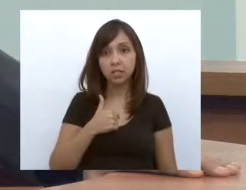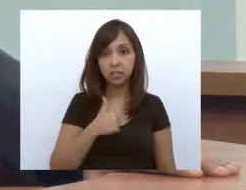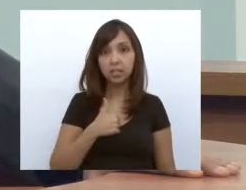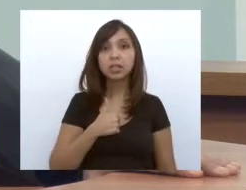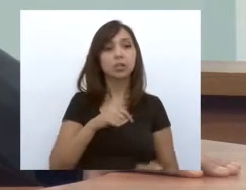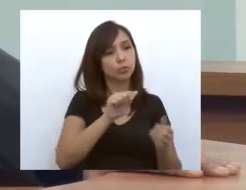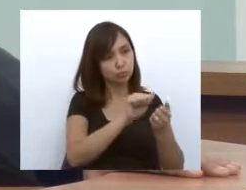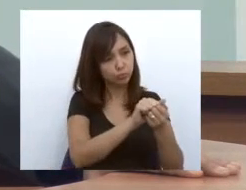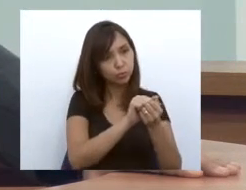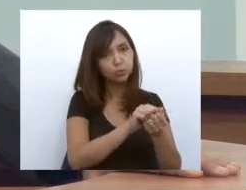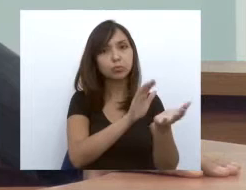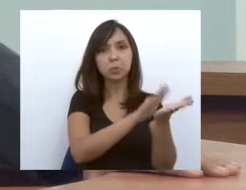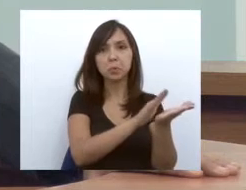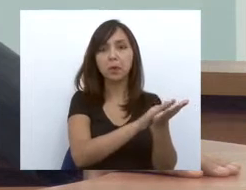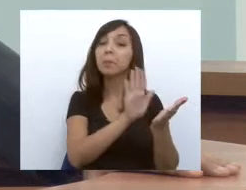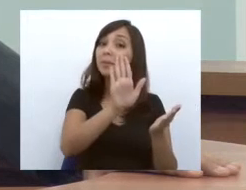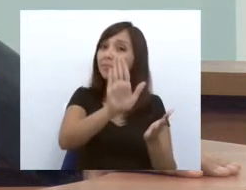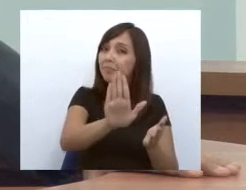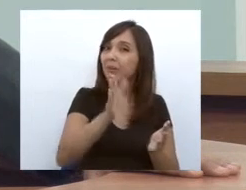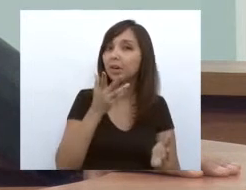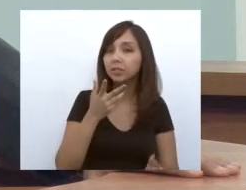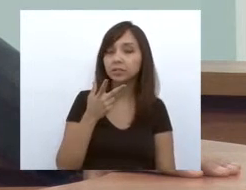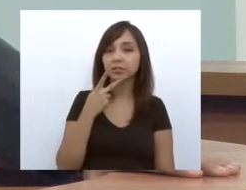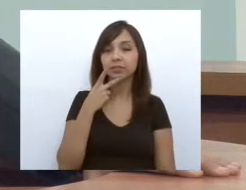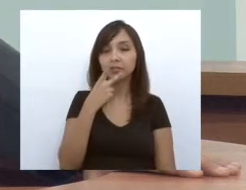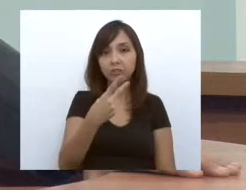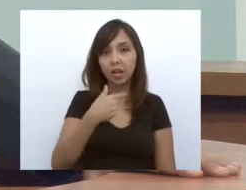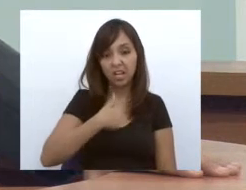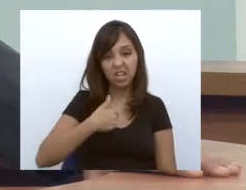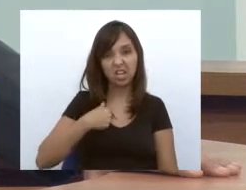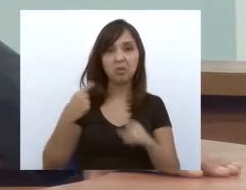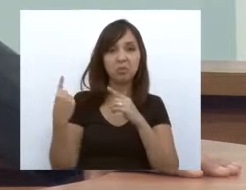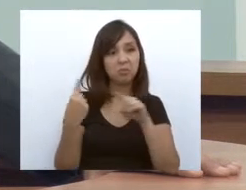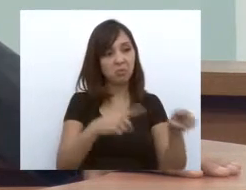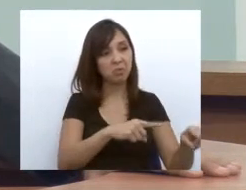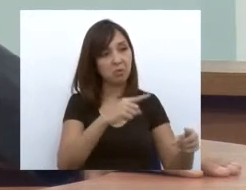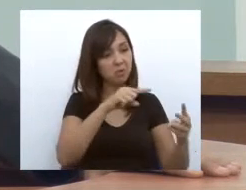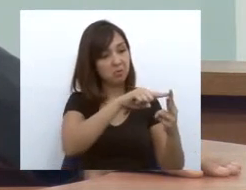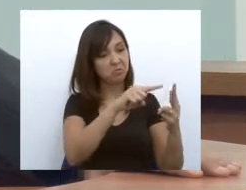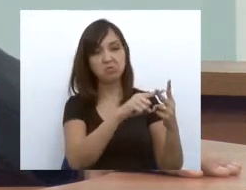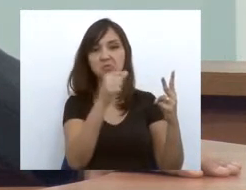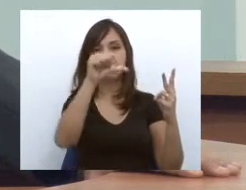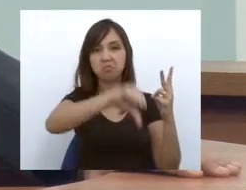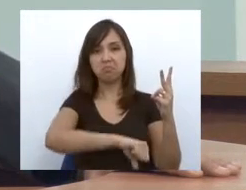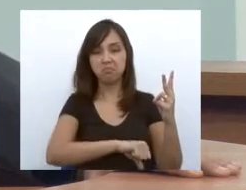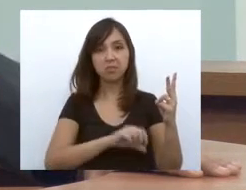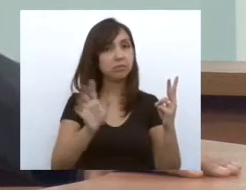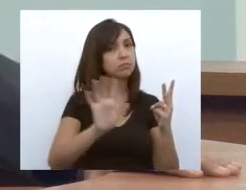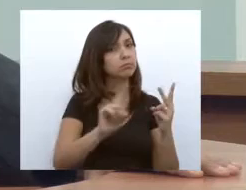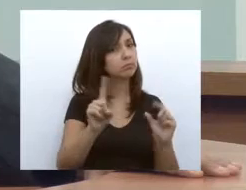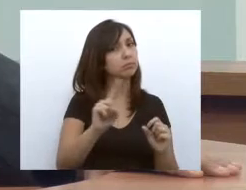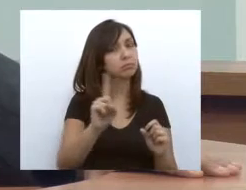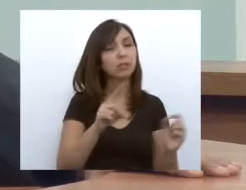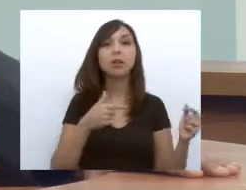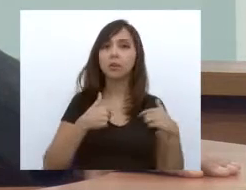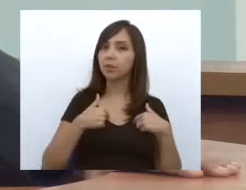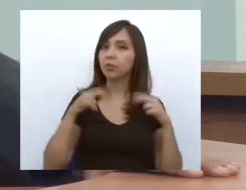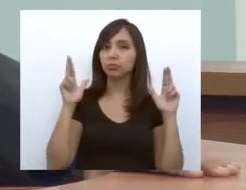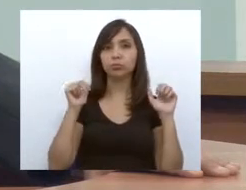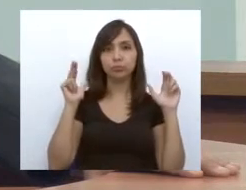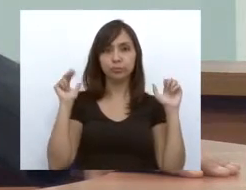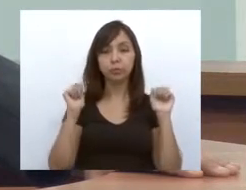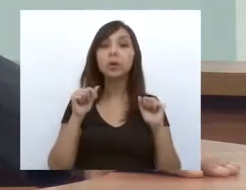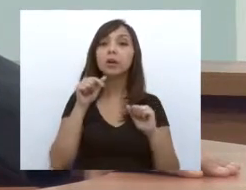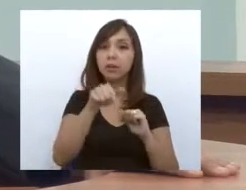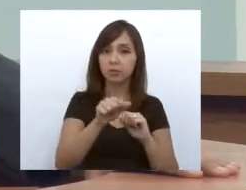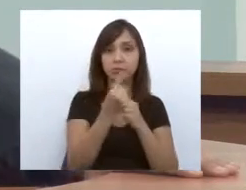estou com eles, bato palma para eles. Agora, dizer que eu estou querendo desprestigiar aqueles que foram eleitos, isso não, isso jamais,